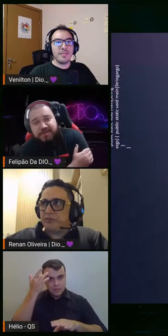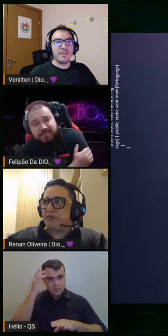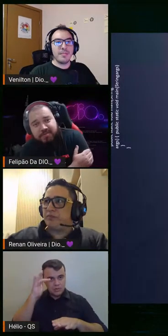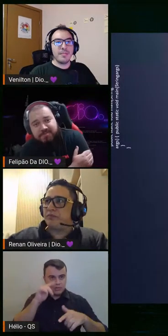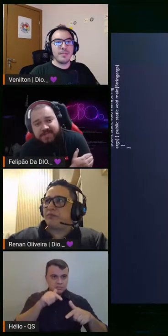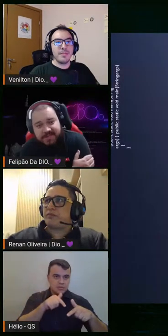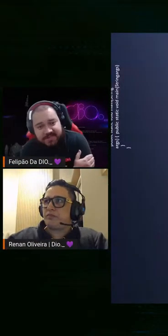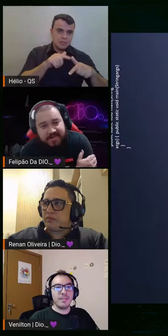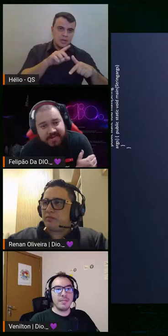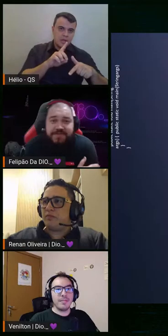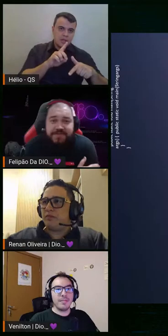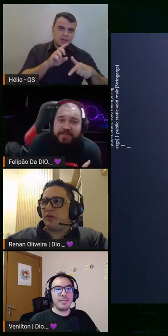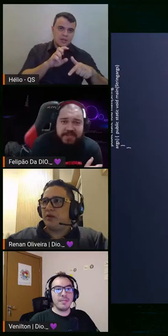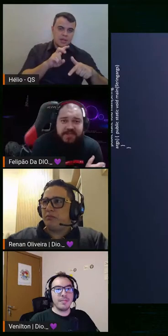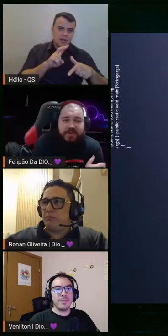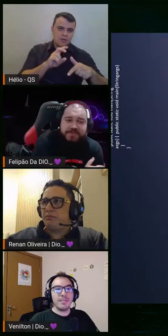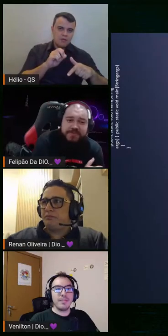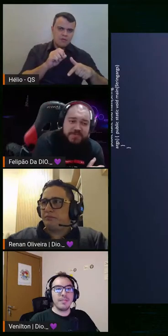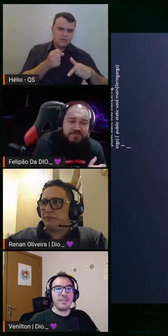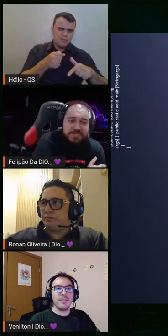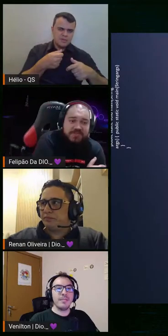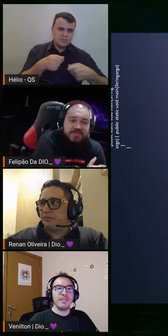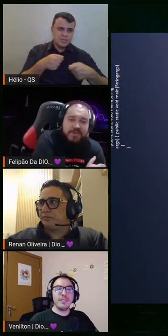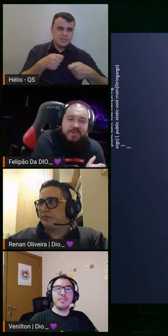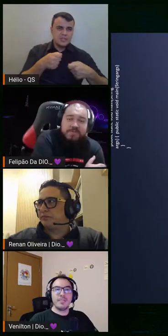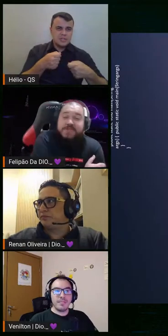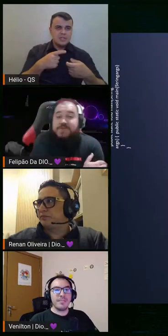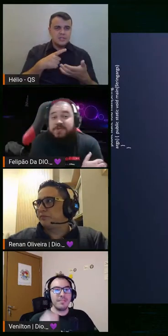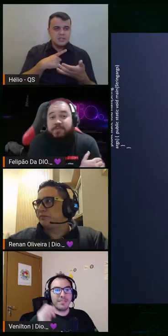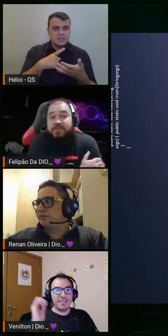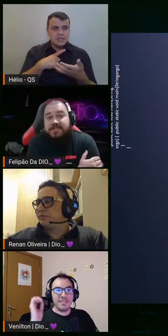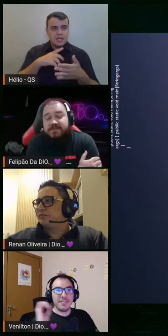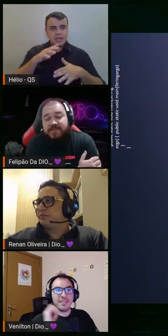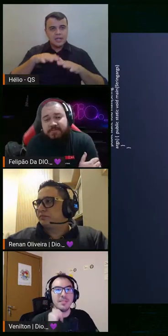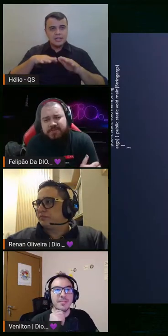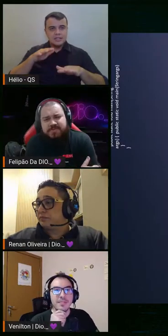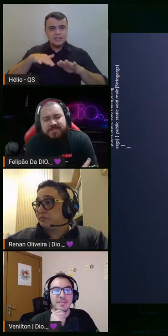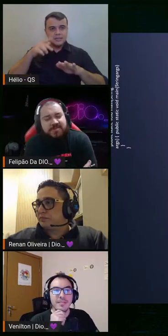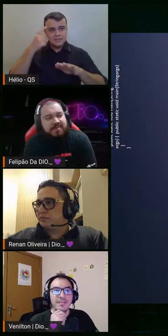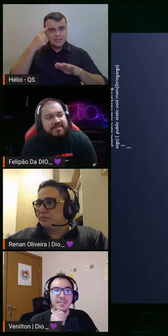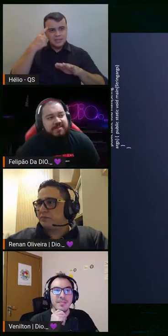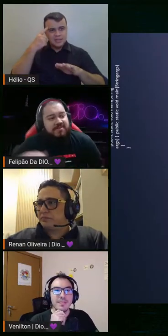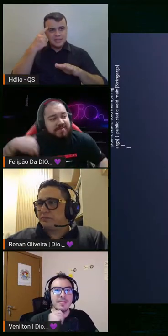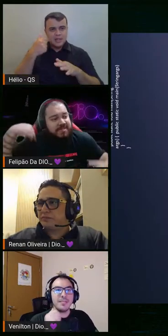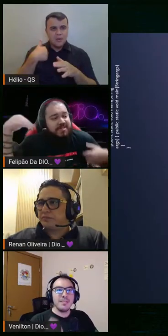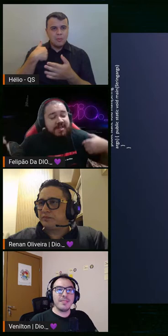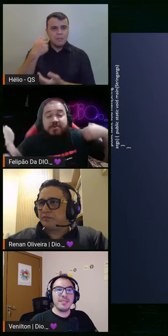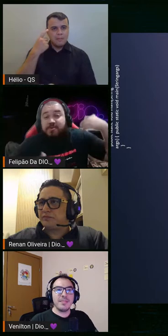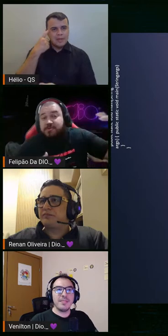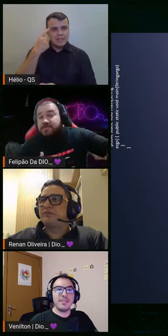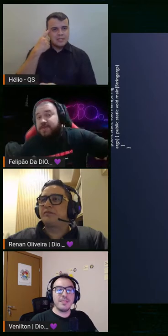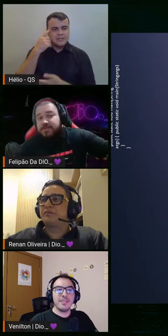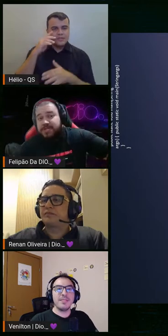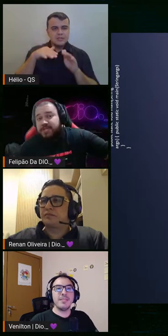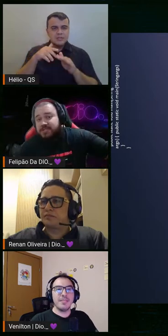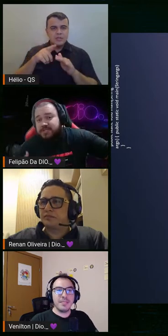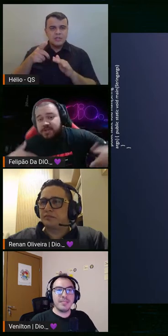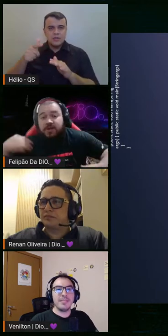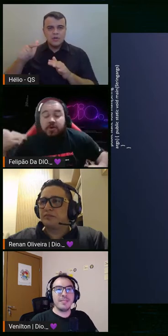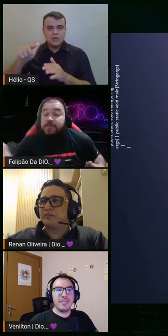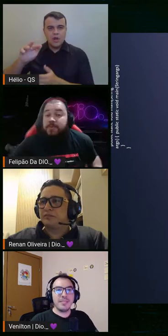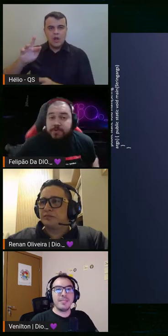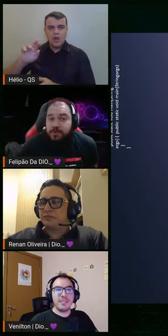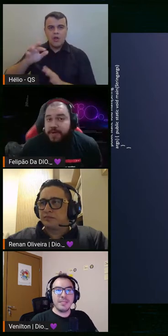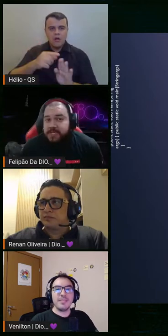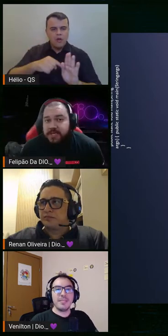eu vou trabalhar com The Voice Será que eu deveria aprender the box do mesmo jeito que às vezes você pode falar poxa mas eu tava pensando de repente até ir para o mundo do frontiend